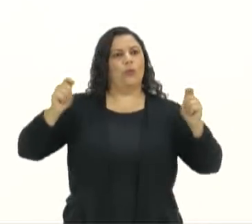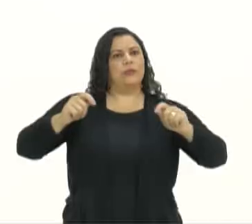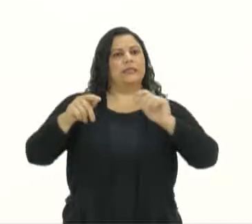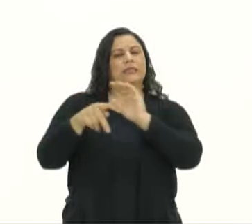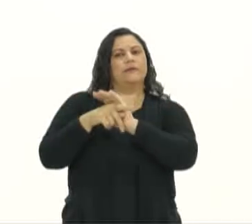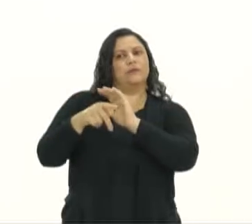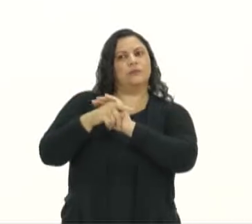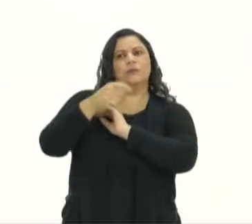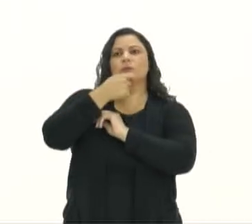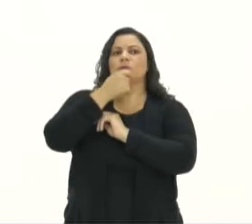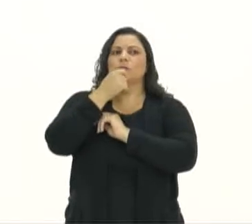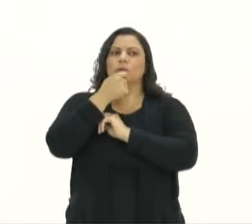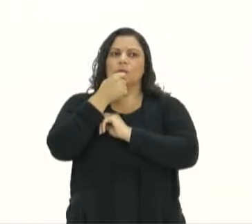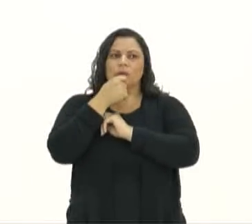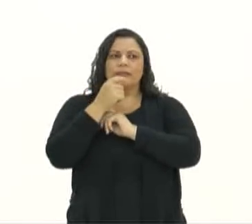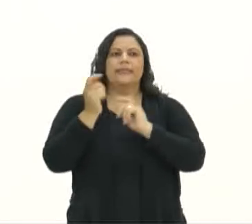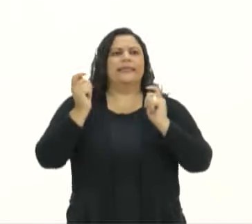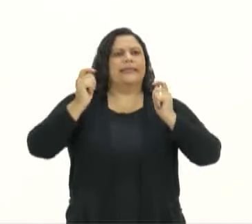John Trudgill,